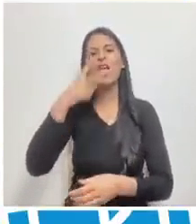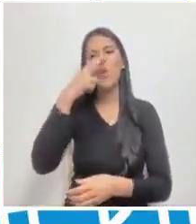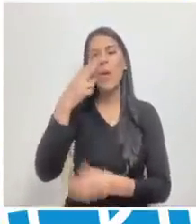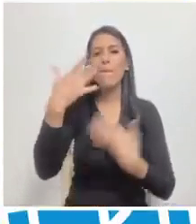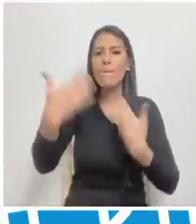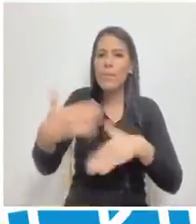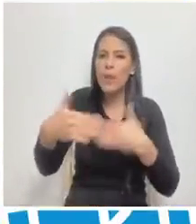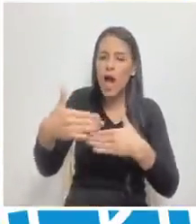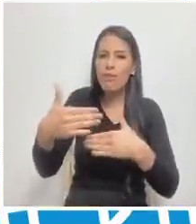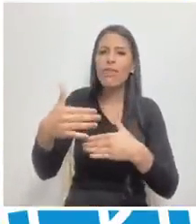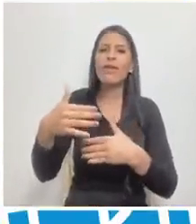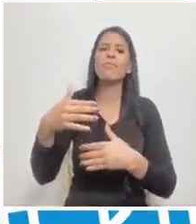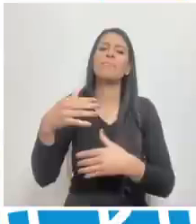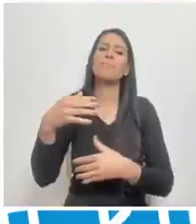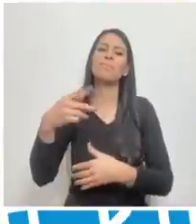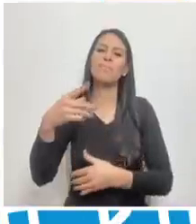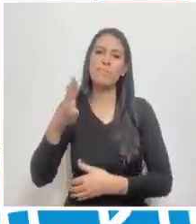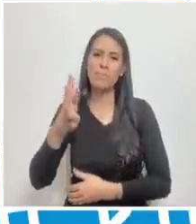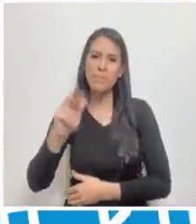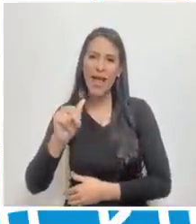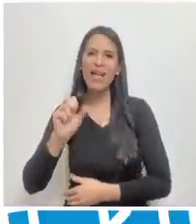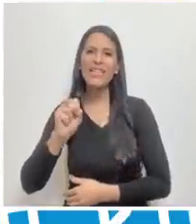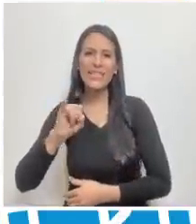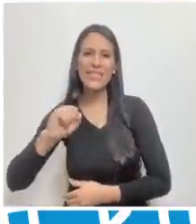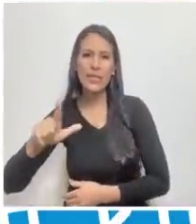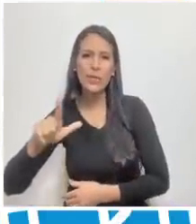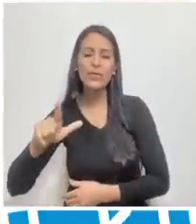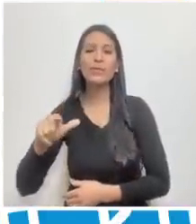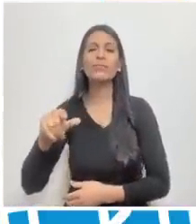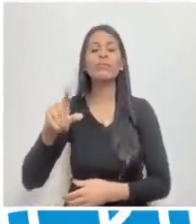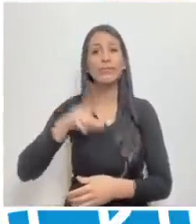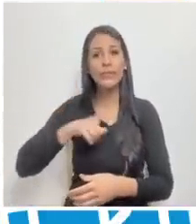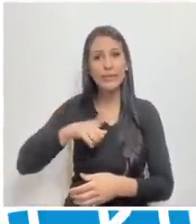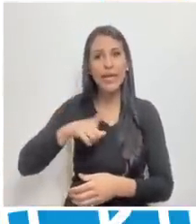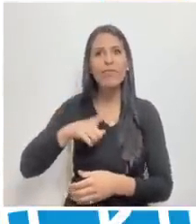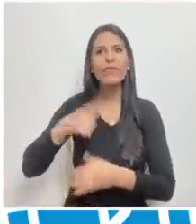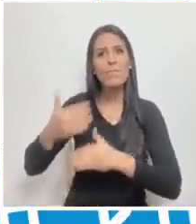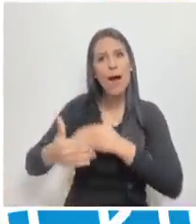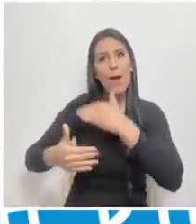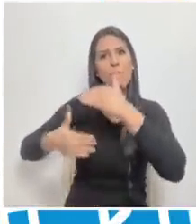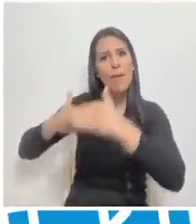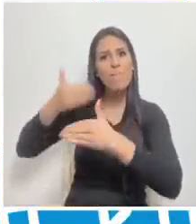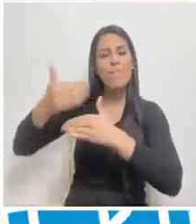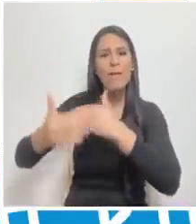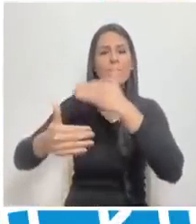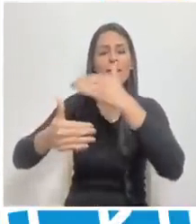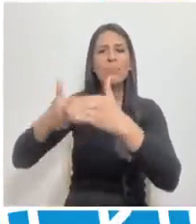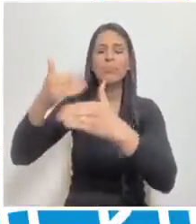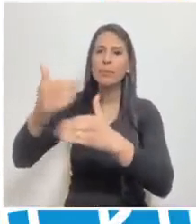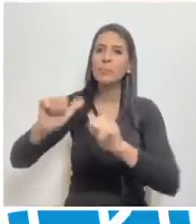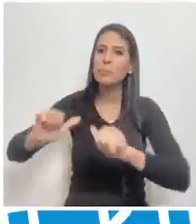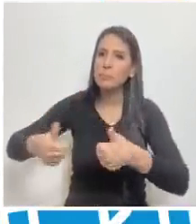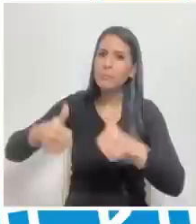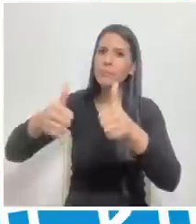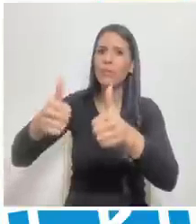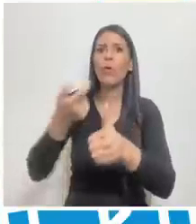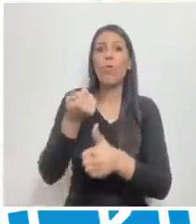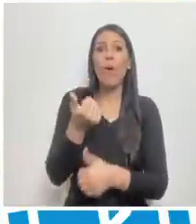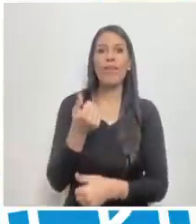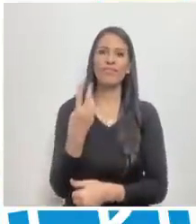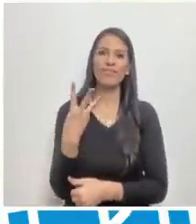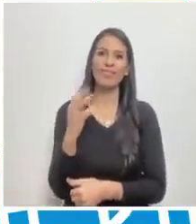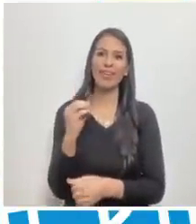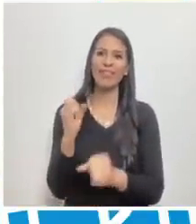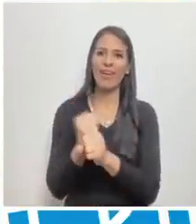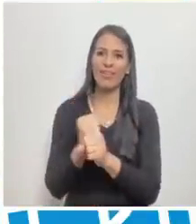né, isso por alguns dos avanços registrados ao longo desse quase 3 décadas de avaliação no